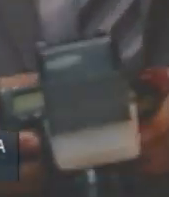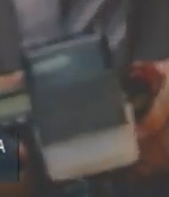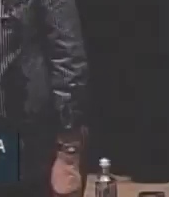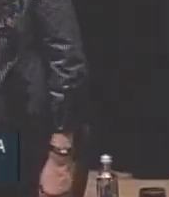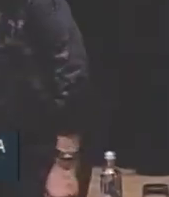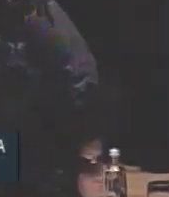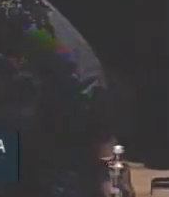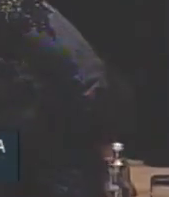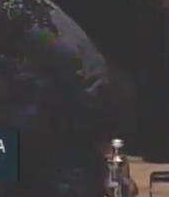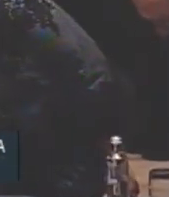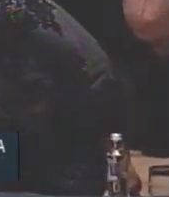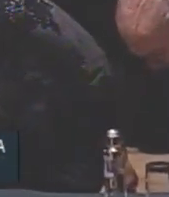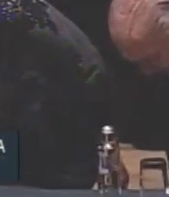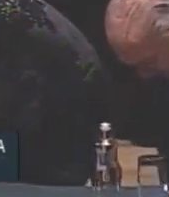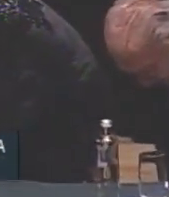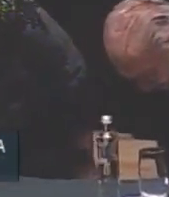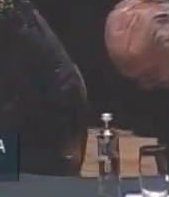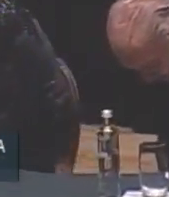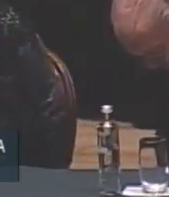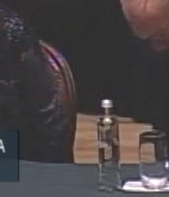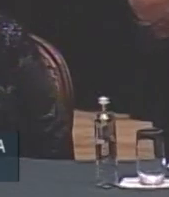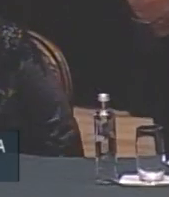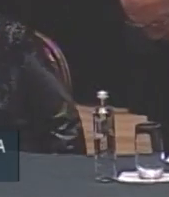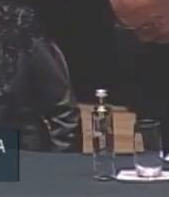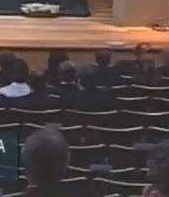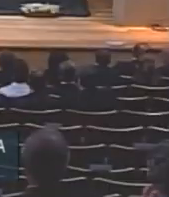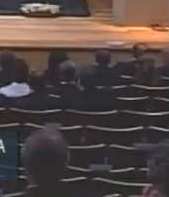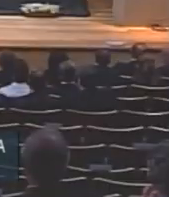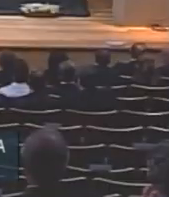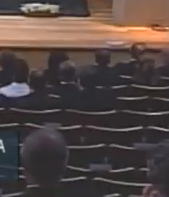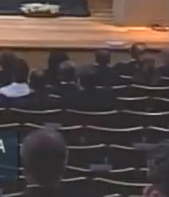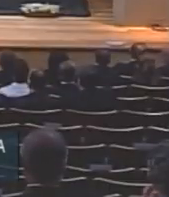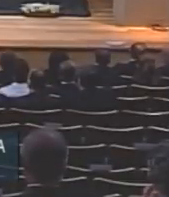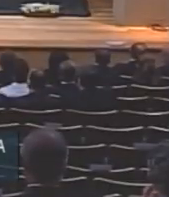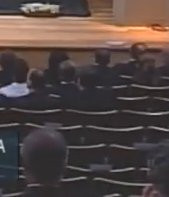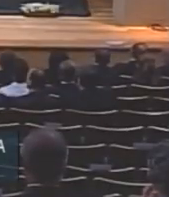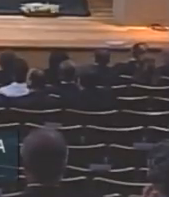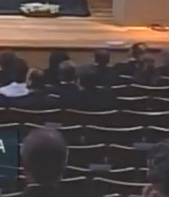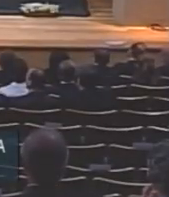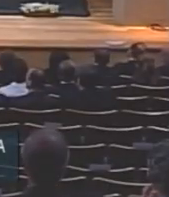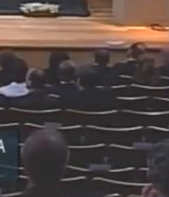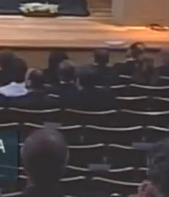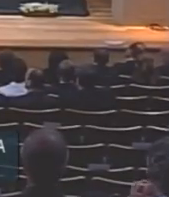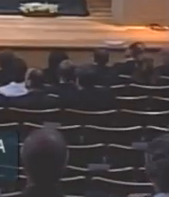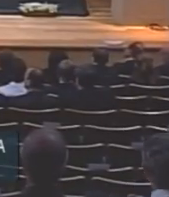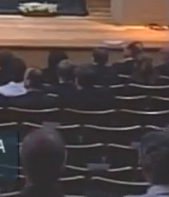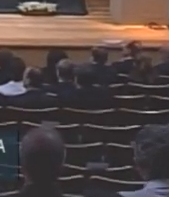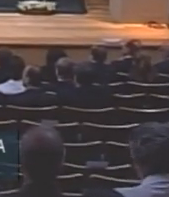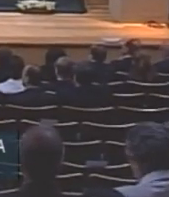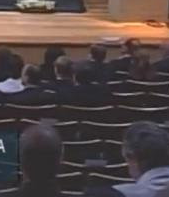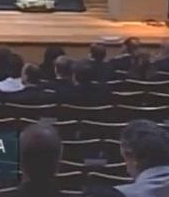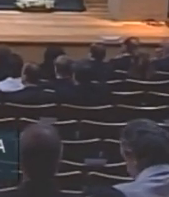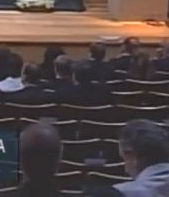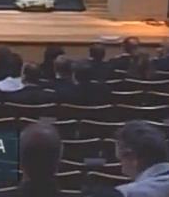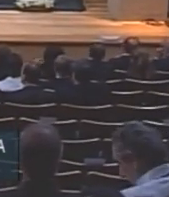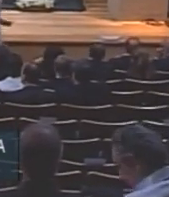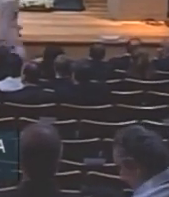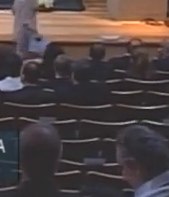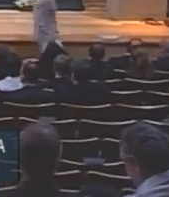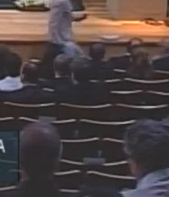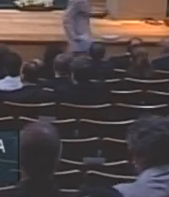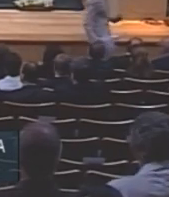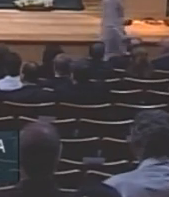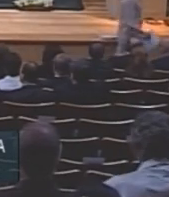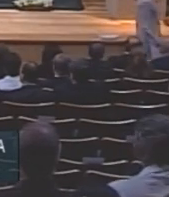Senhoras e senhores, vale ressaltar que esta, que foi a primeira escola médica do estado de São Paulo, foi criada